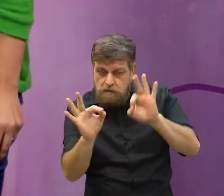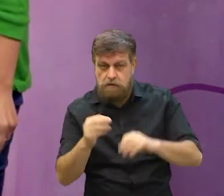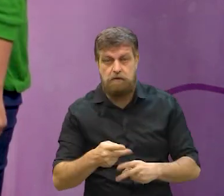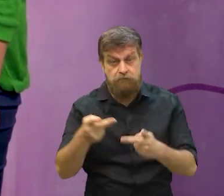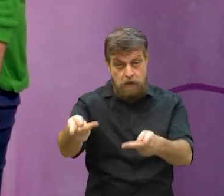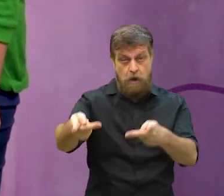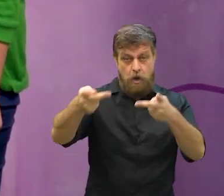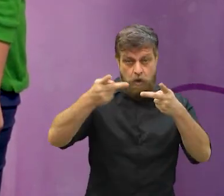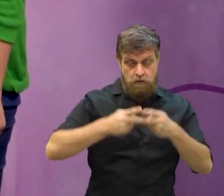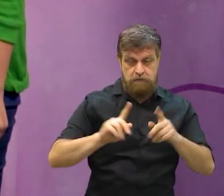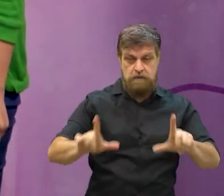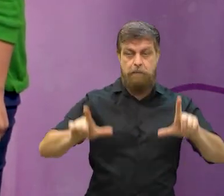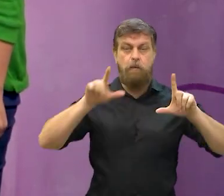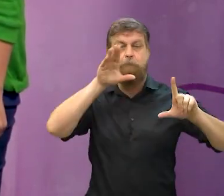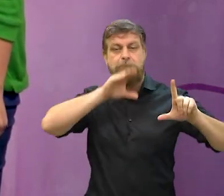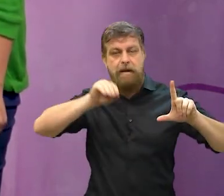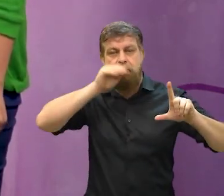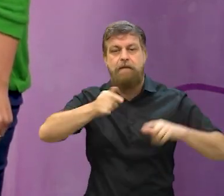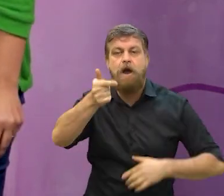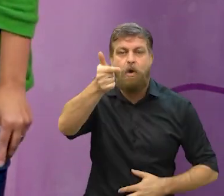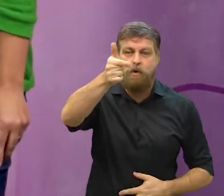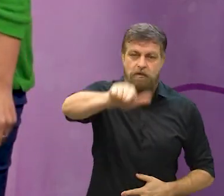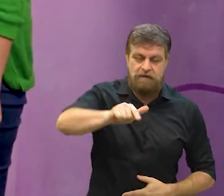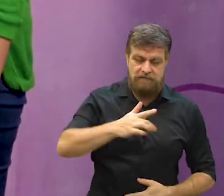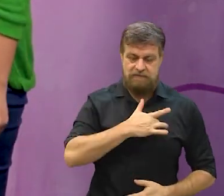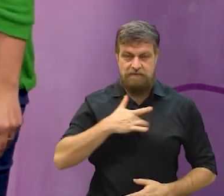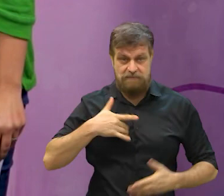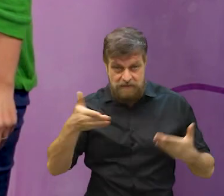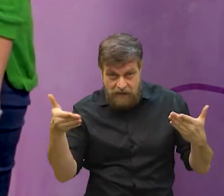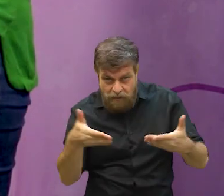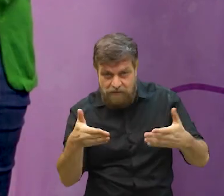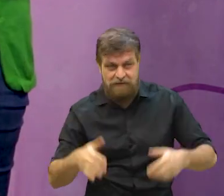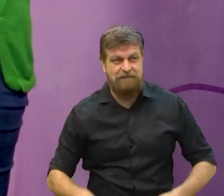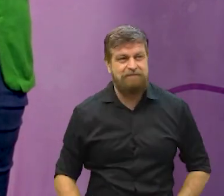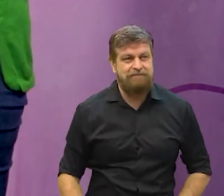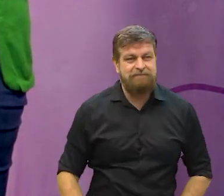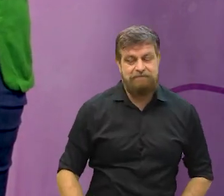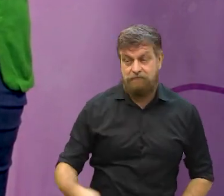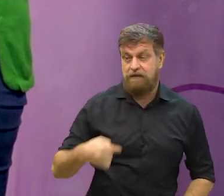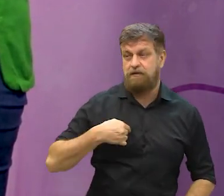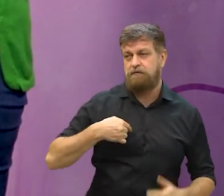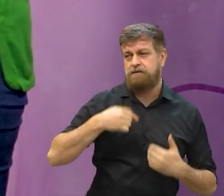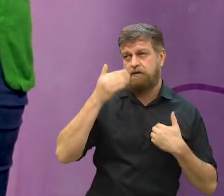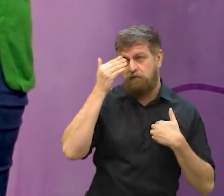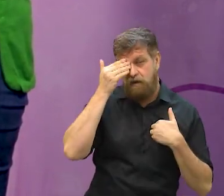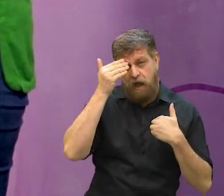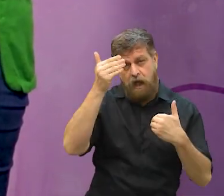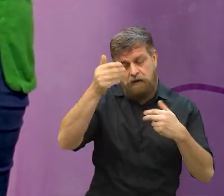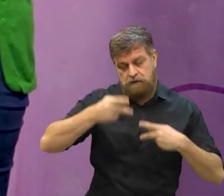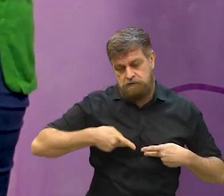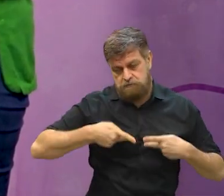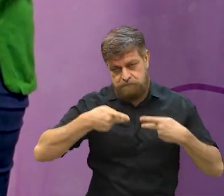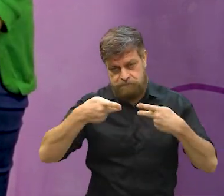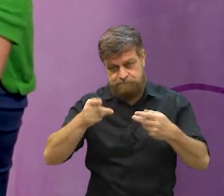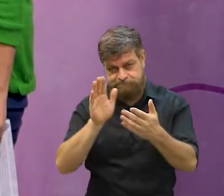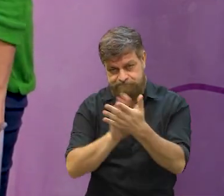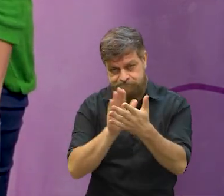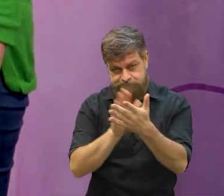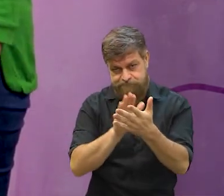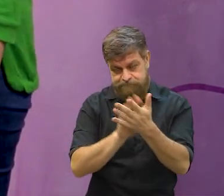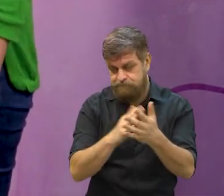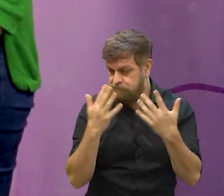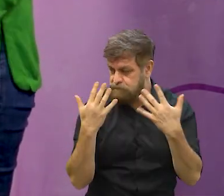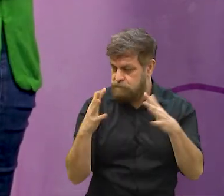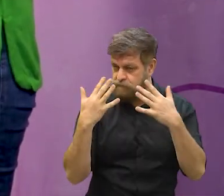e fica aqui o convite para a senhora participar mais uma vez do Saúde Agora. Eu é que agradeço o convite, parabenizo